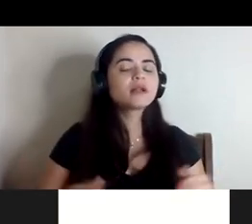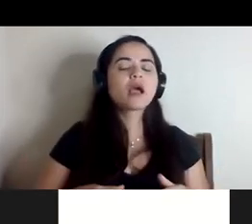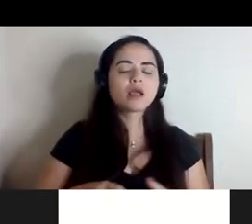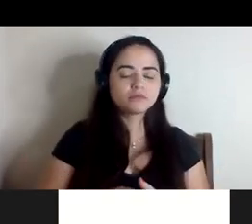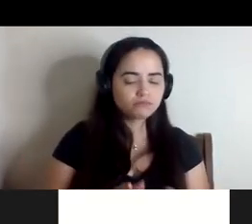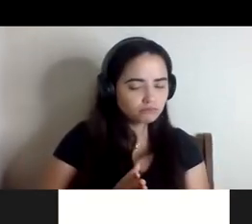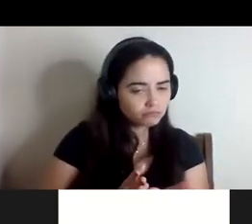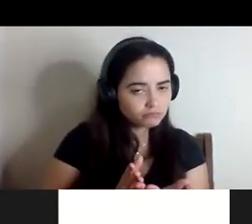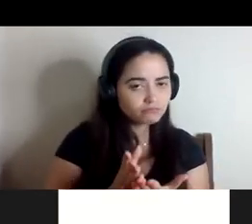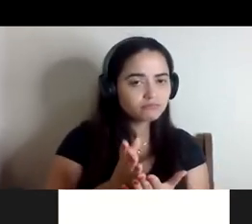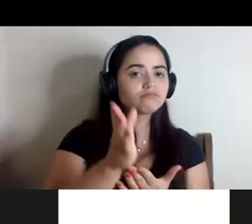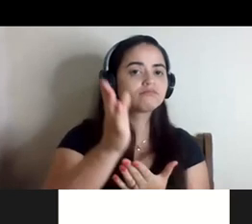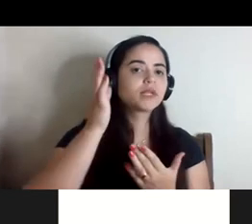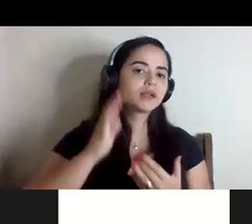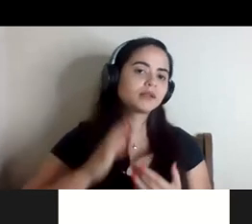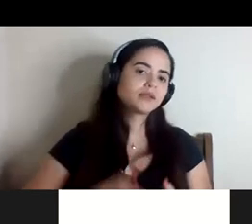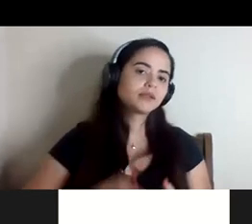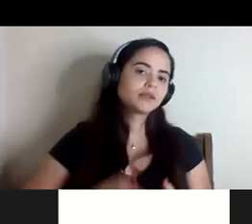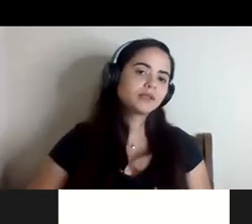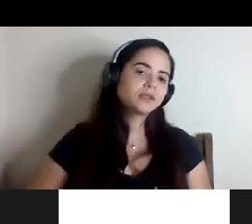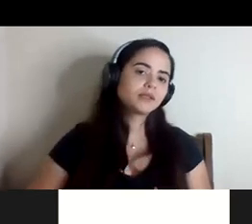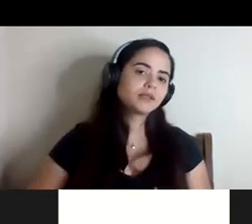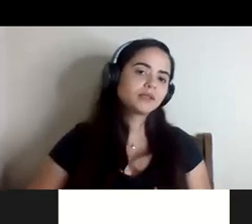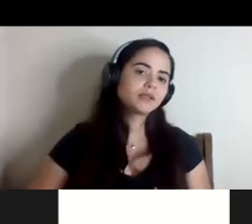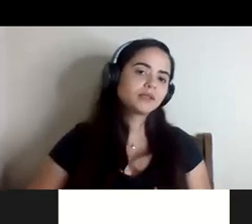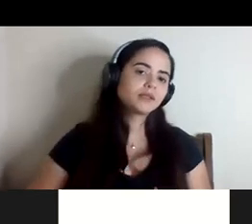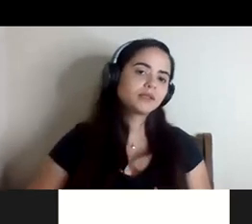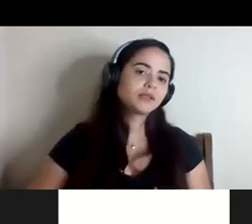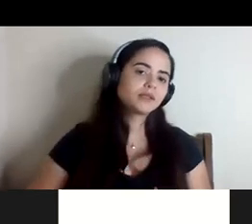é isso que me orienta nas minhas pesquisas e